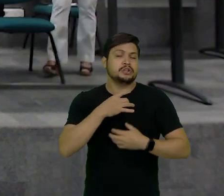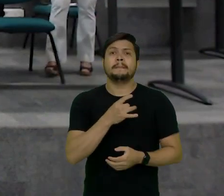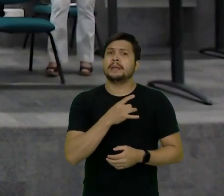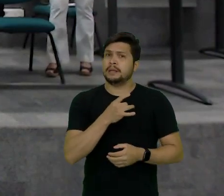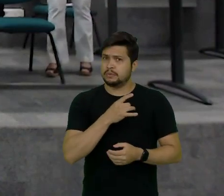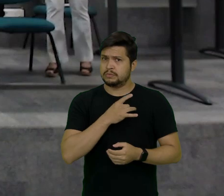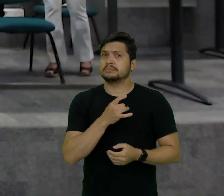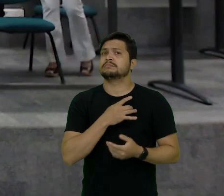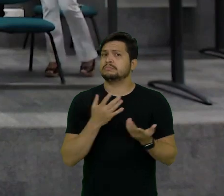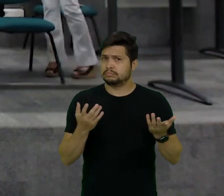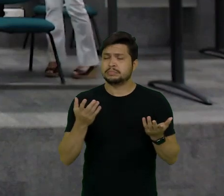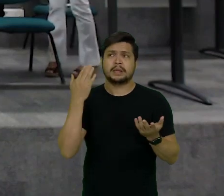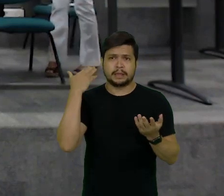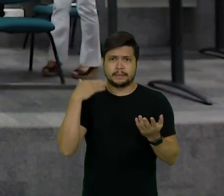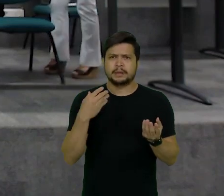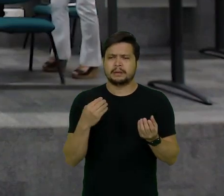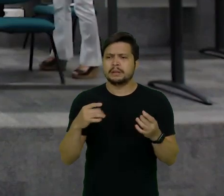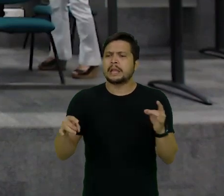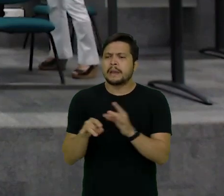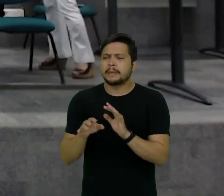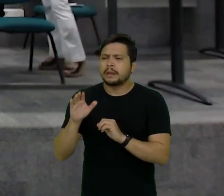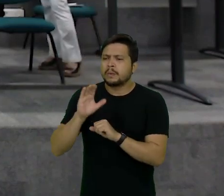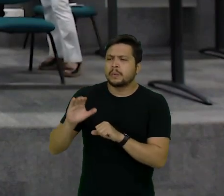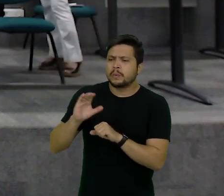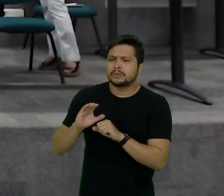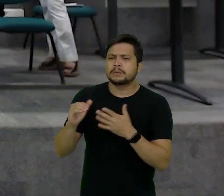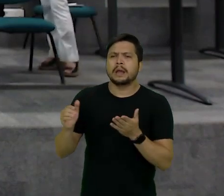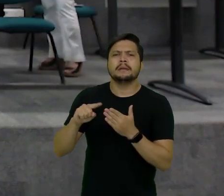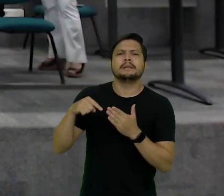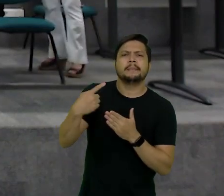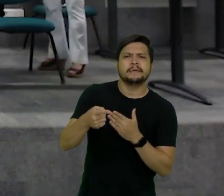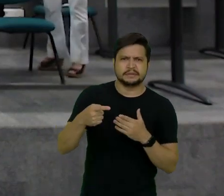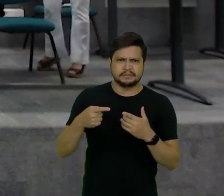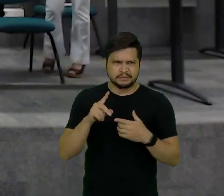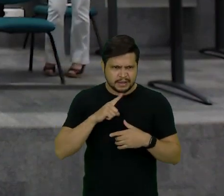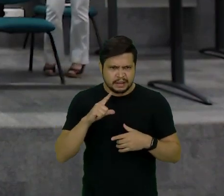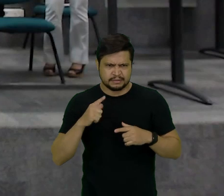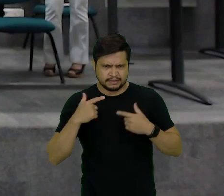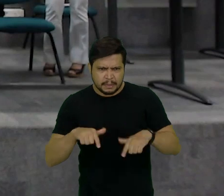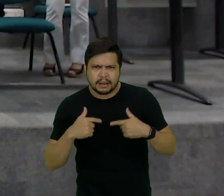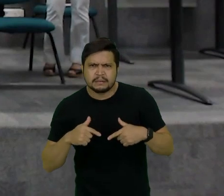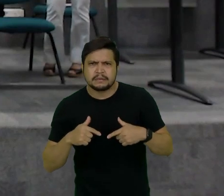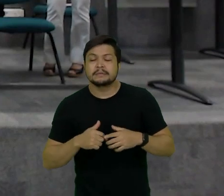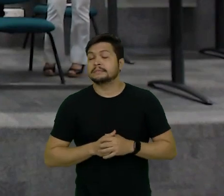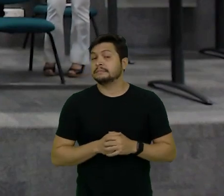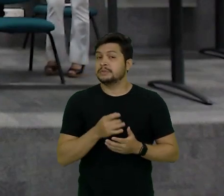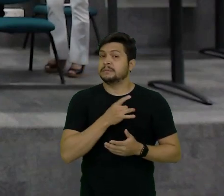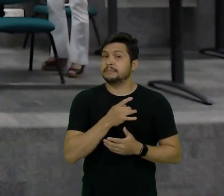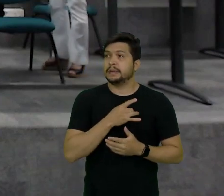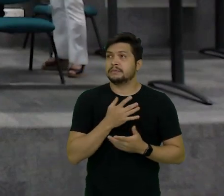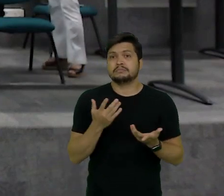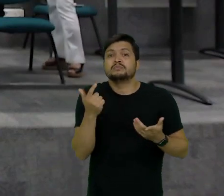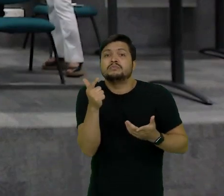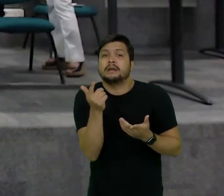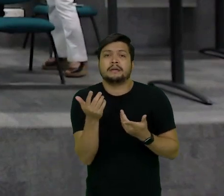não ter onde trabalhar. E esse dado, ele traz uma perspectiva muito positiva para nós, de um percentual aí